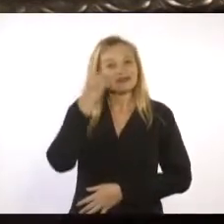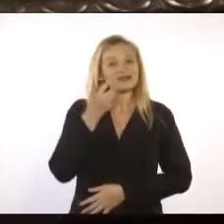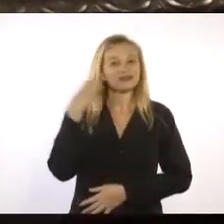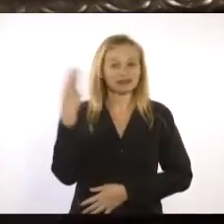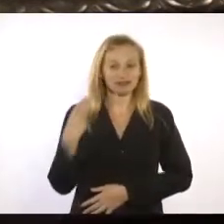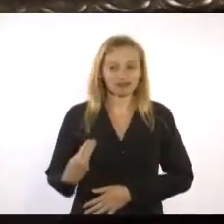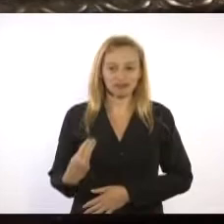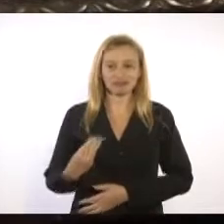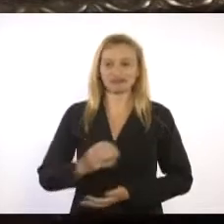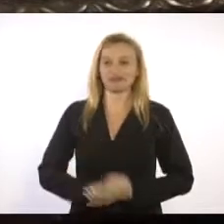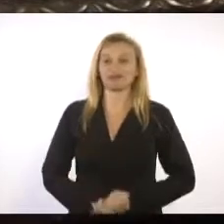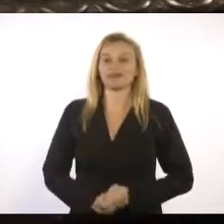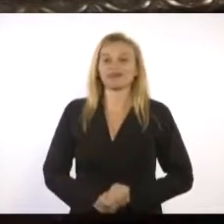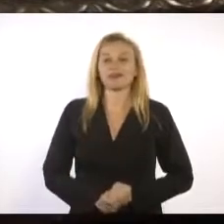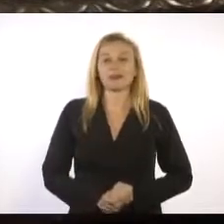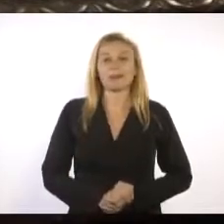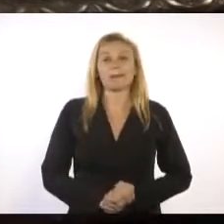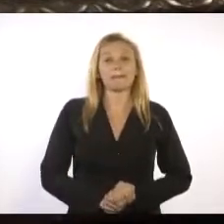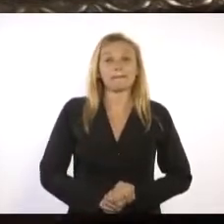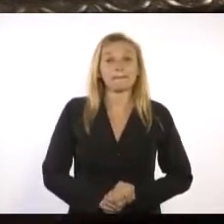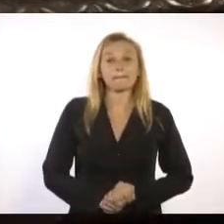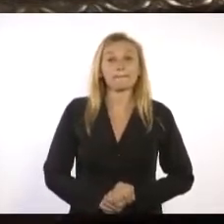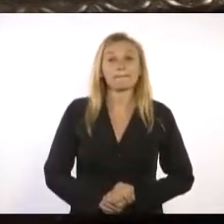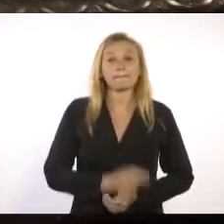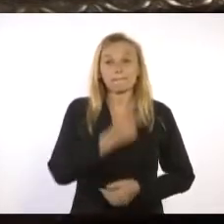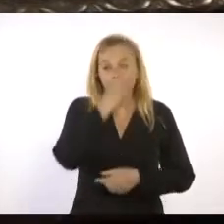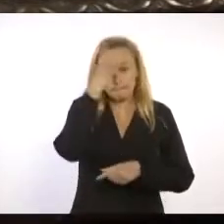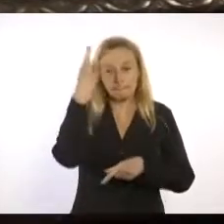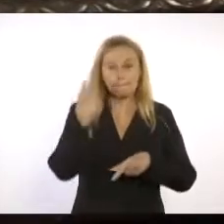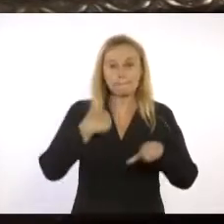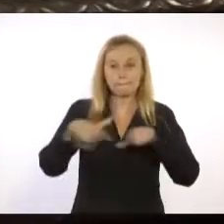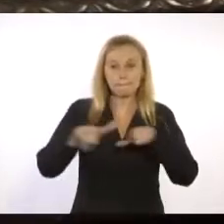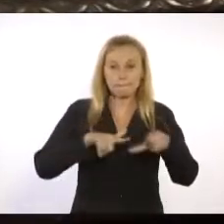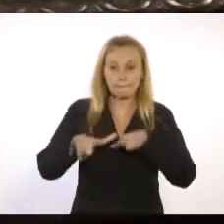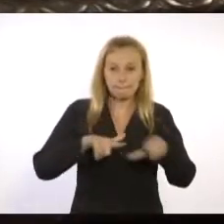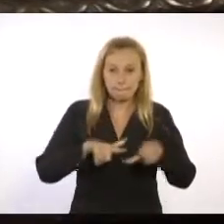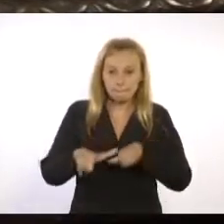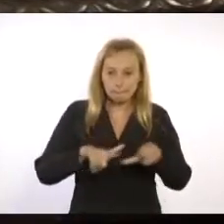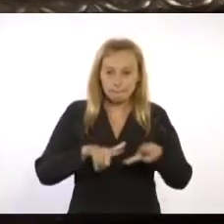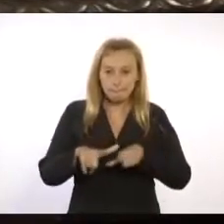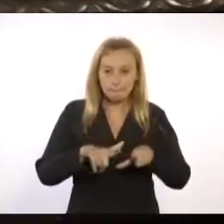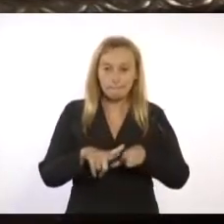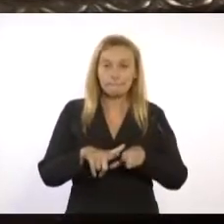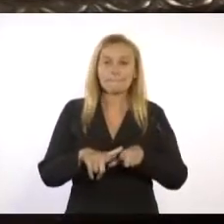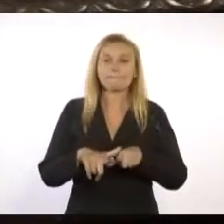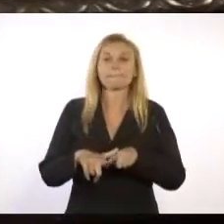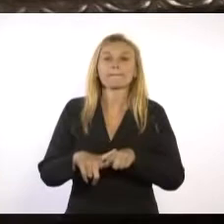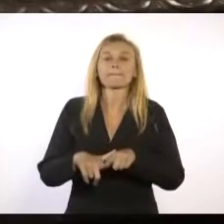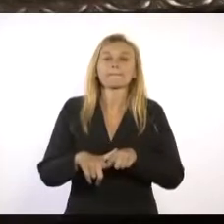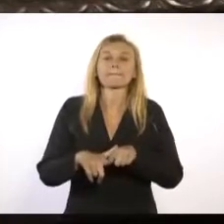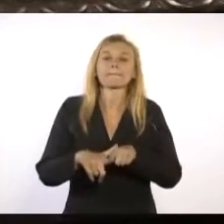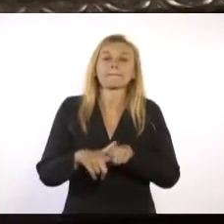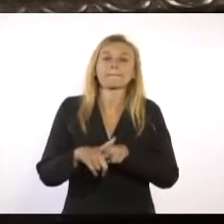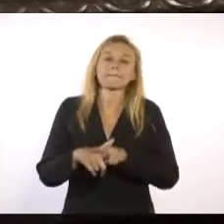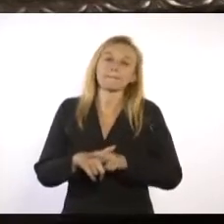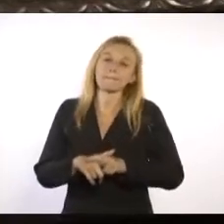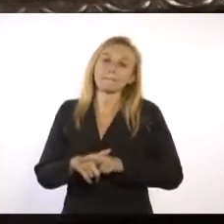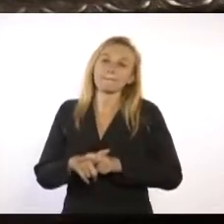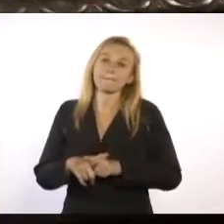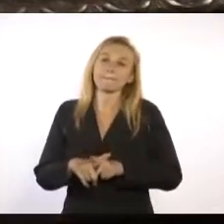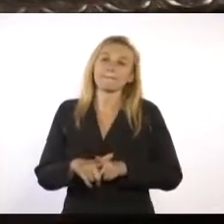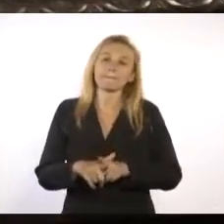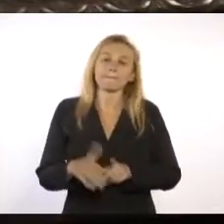Francisco, funcionários da Alerj, funcionários públicos da Alerj, entendendo